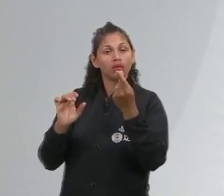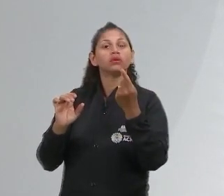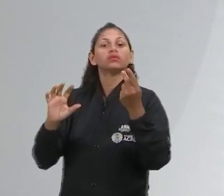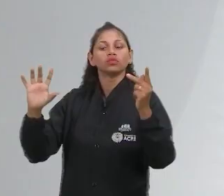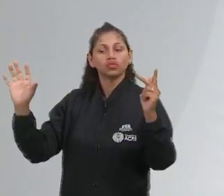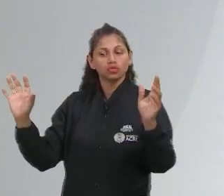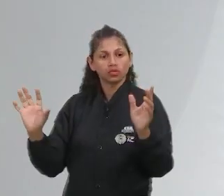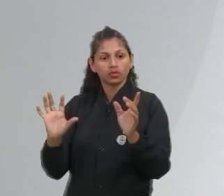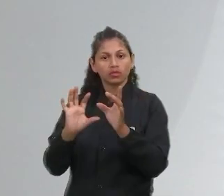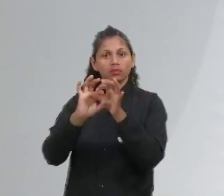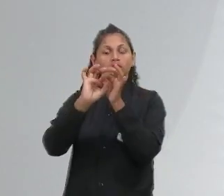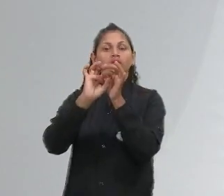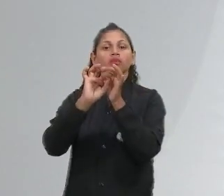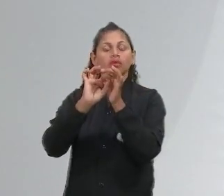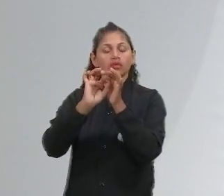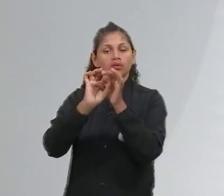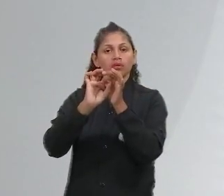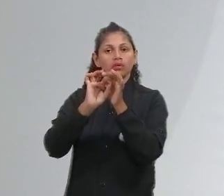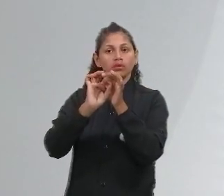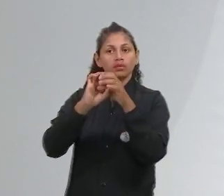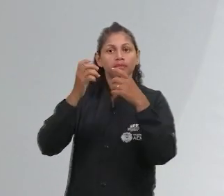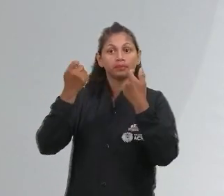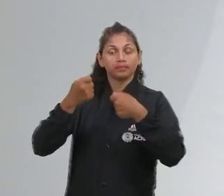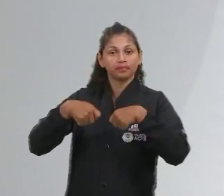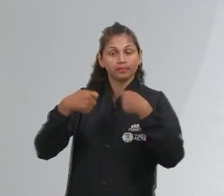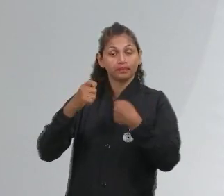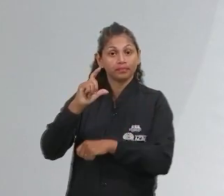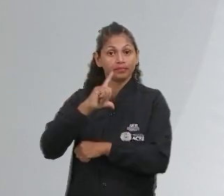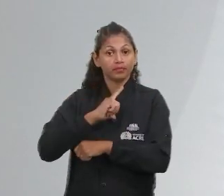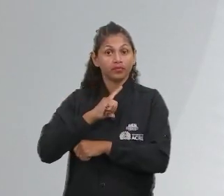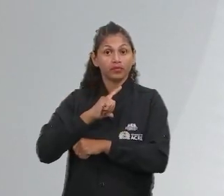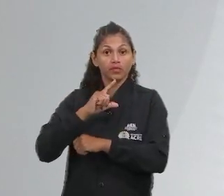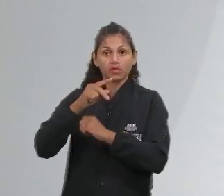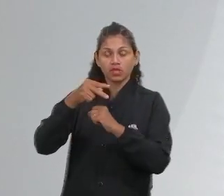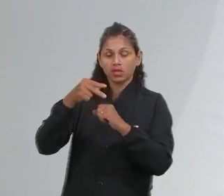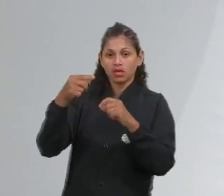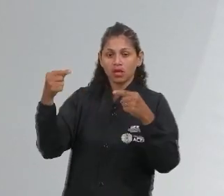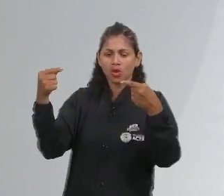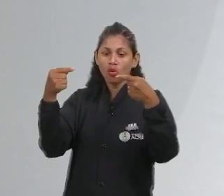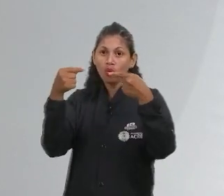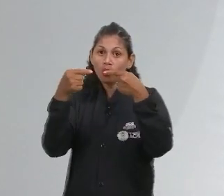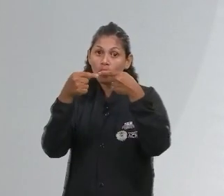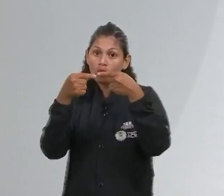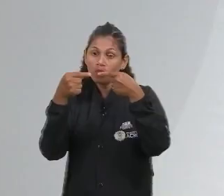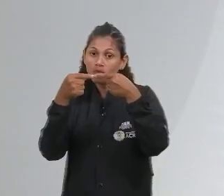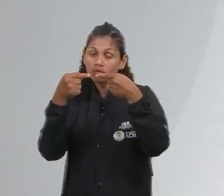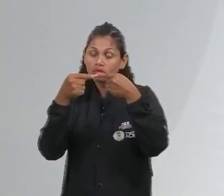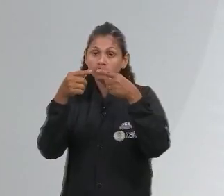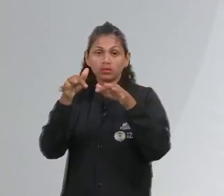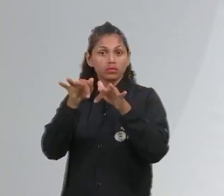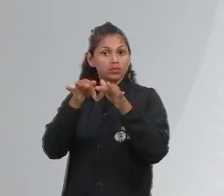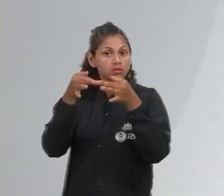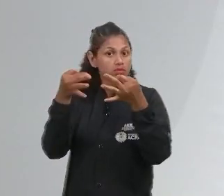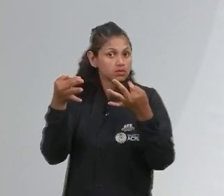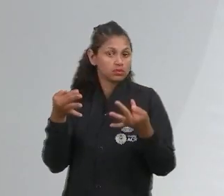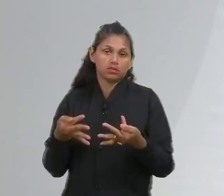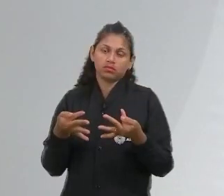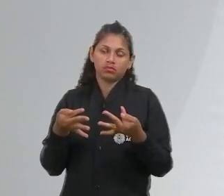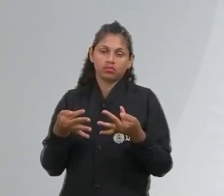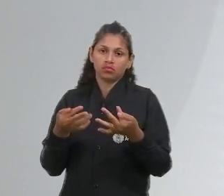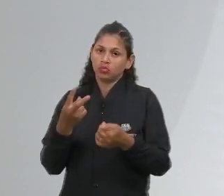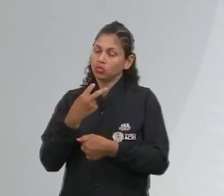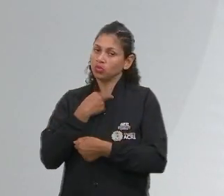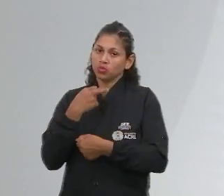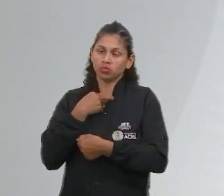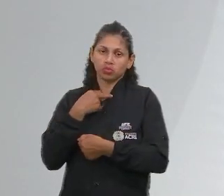ligado à hidroxila, ele deve possuir apenas ligações simples, não pode aparecer aí uma ligação dupla